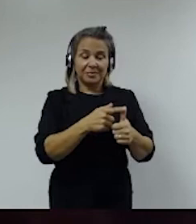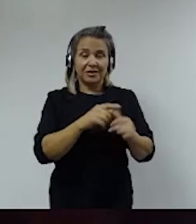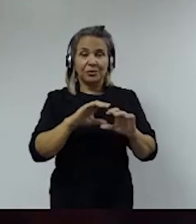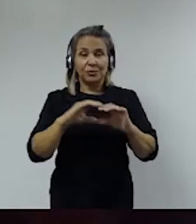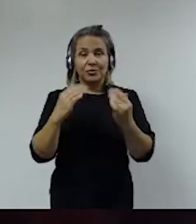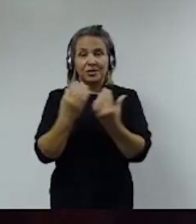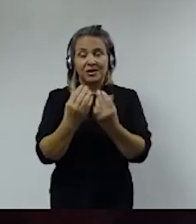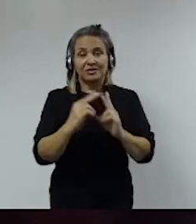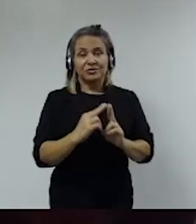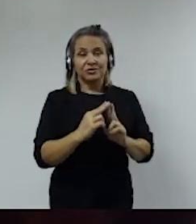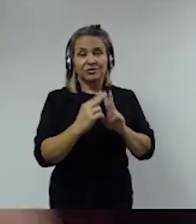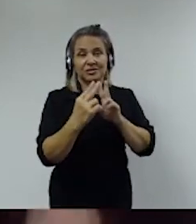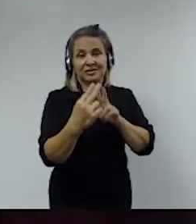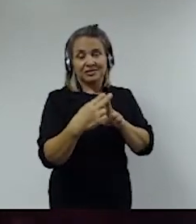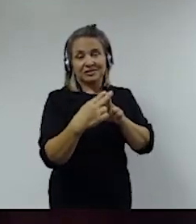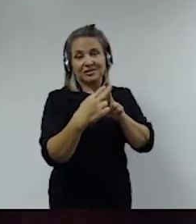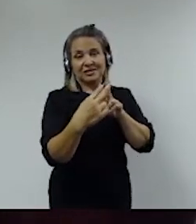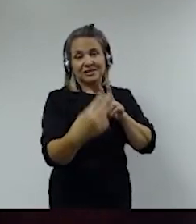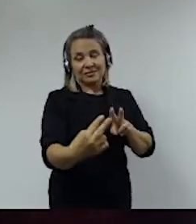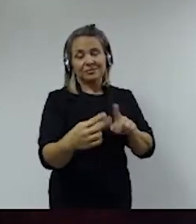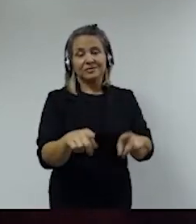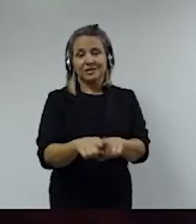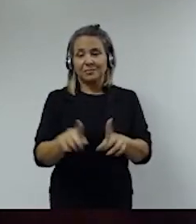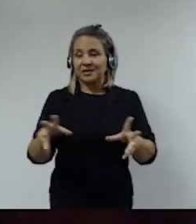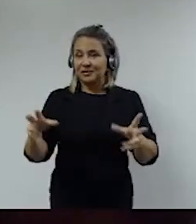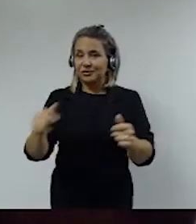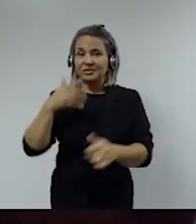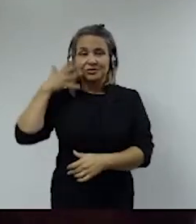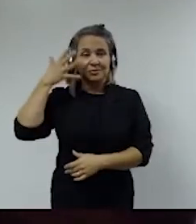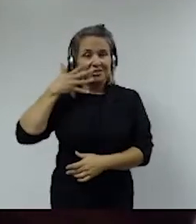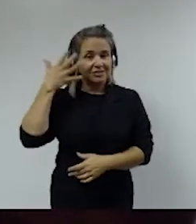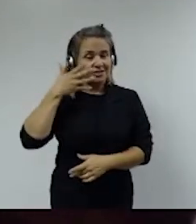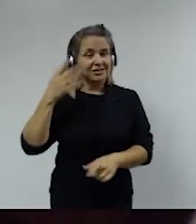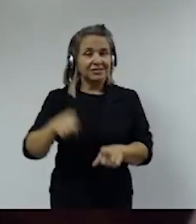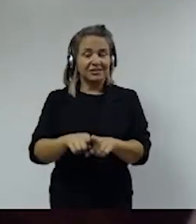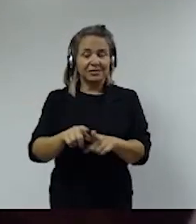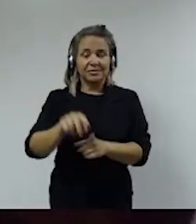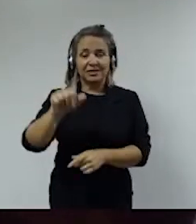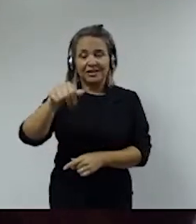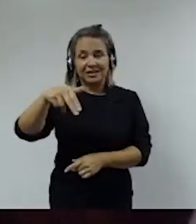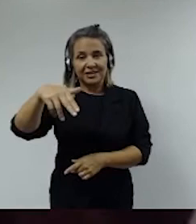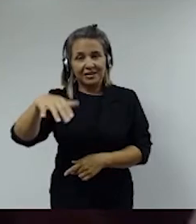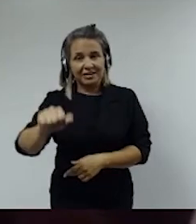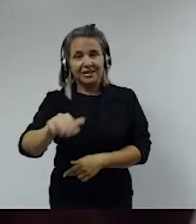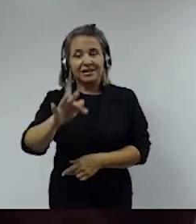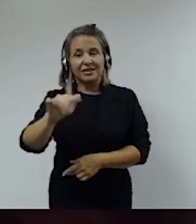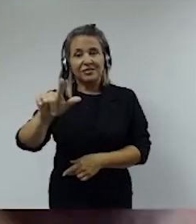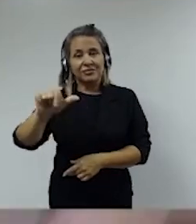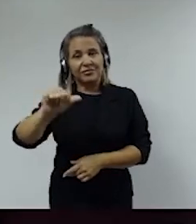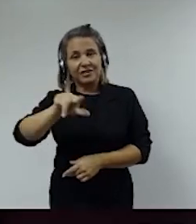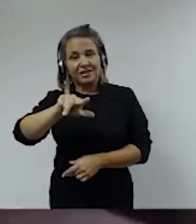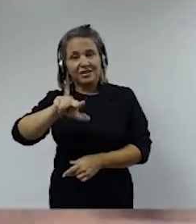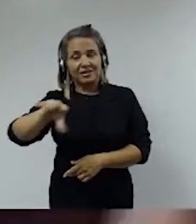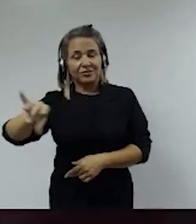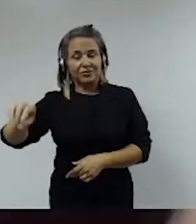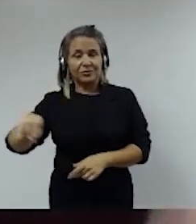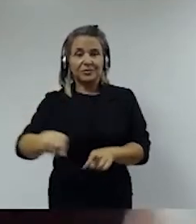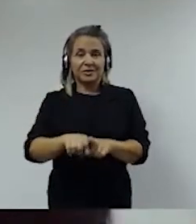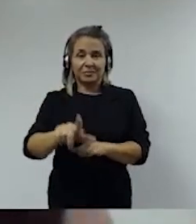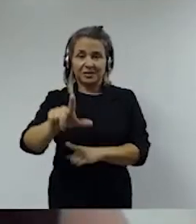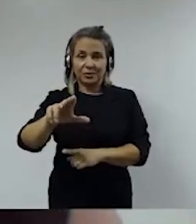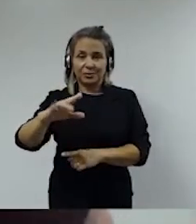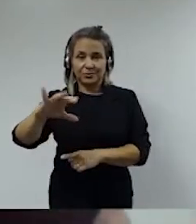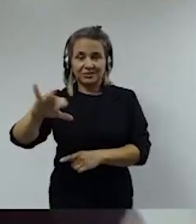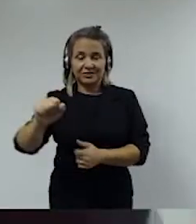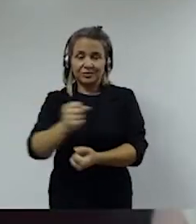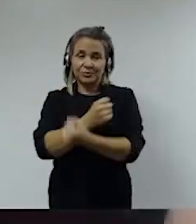meus cumprimentos à moderadora e aos palestrantes dessa mesa, a doutora Ana Quilza, ao doutor Flávio, e ao doutor Luciano. Eu queria